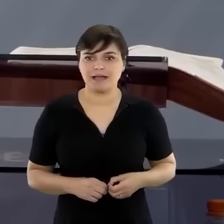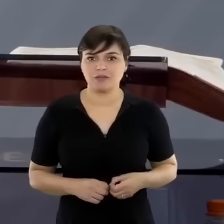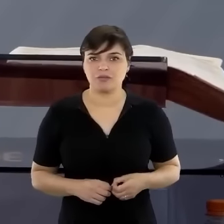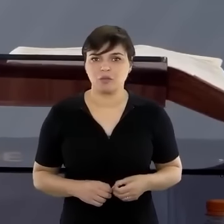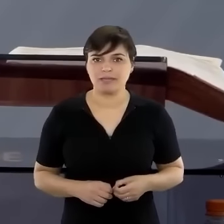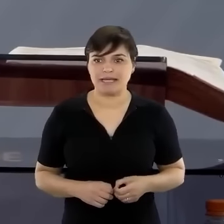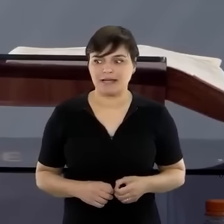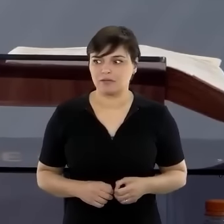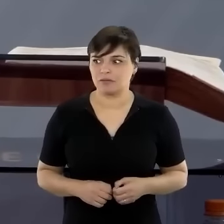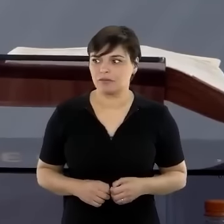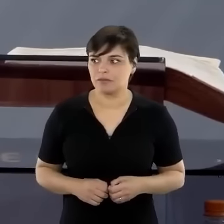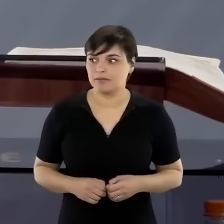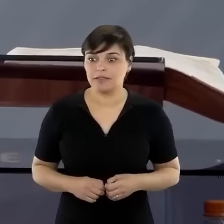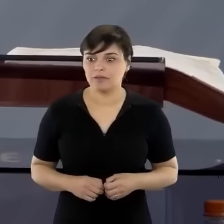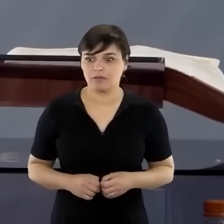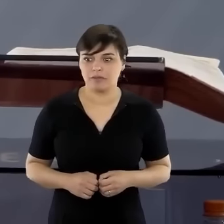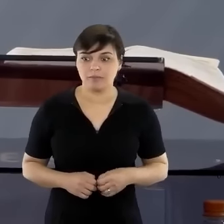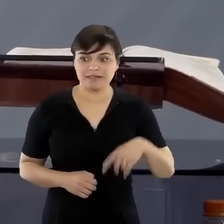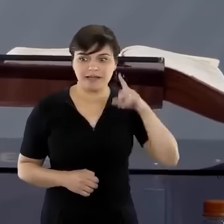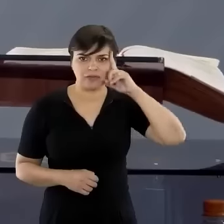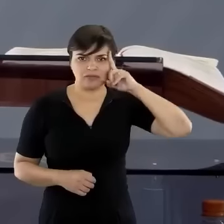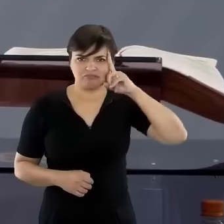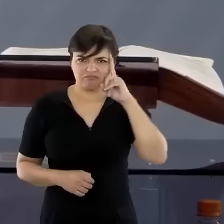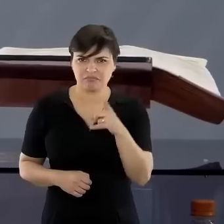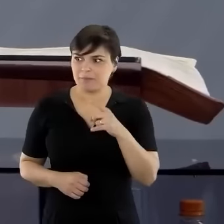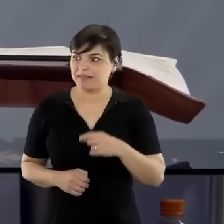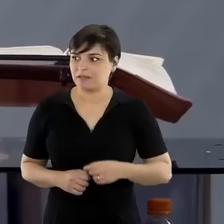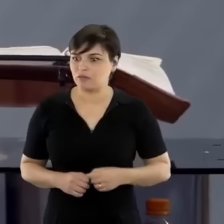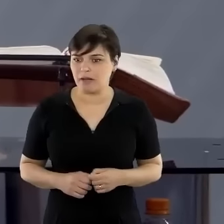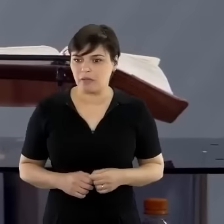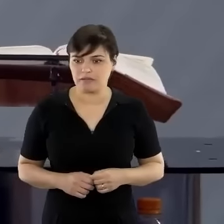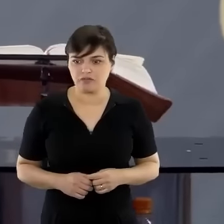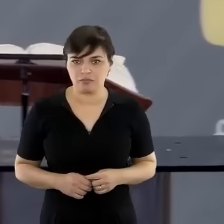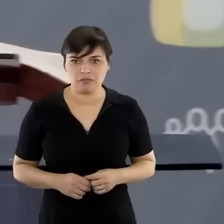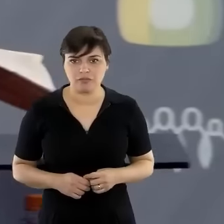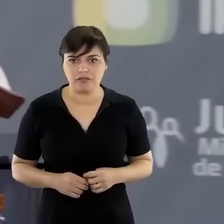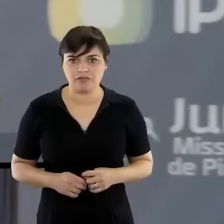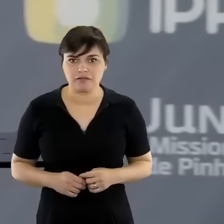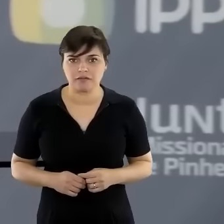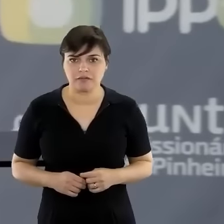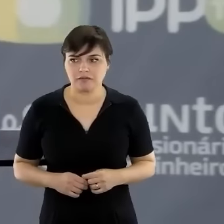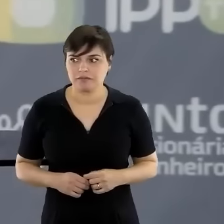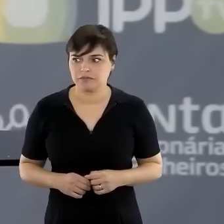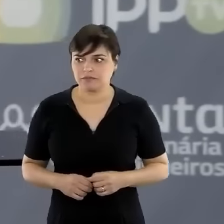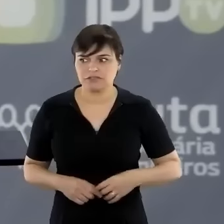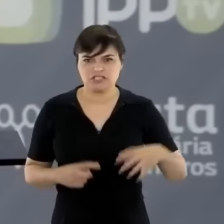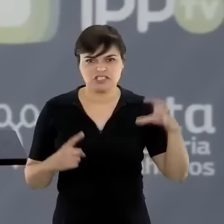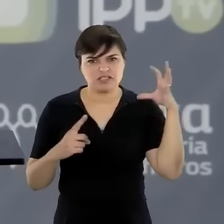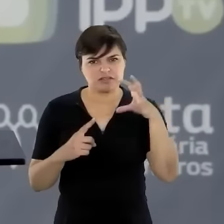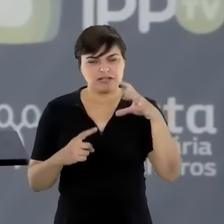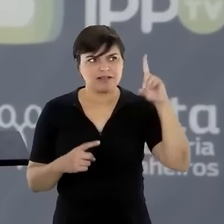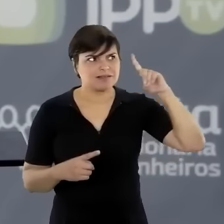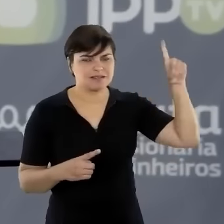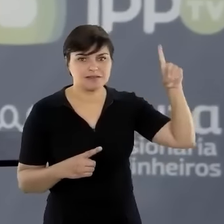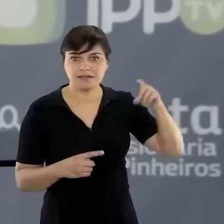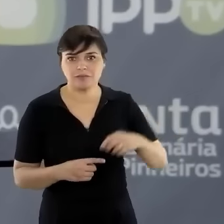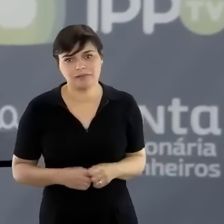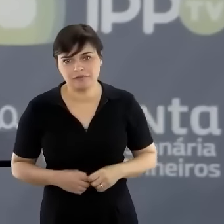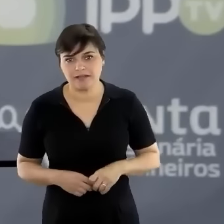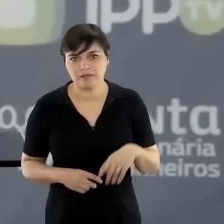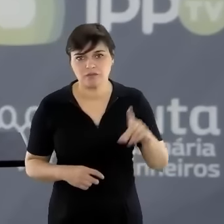Deus vai mudar ah daqui a pouquinho Deus muda daqui a pouquinho vem chubo Grosso daqui a pouquinho o fogo cai do céu